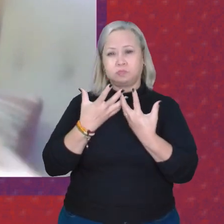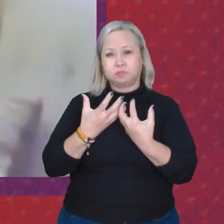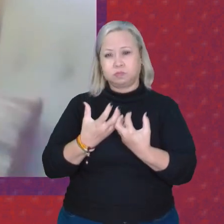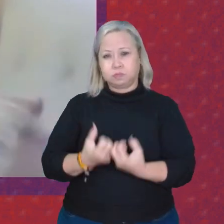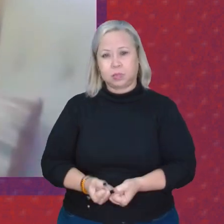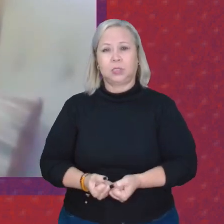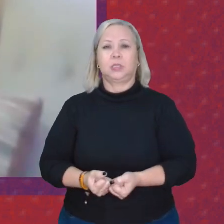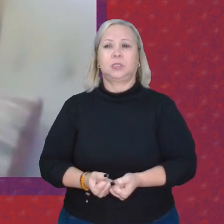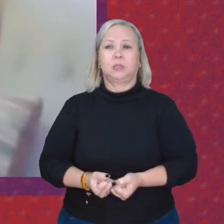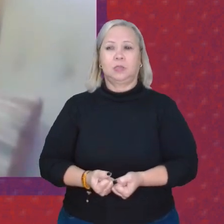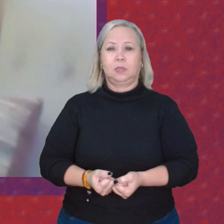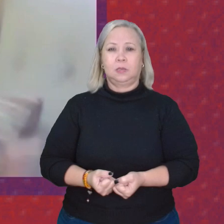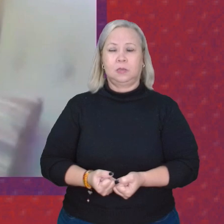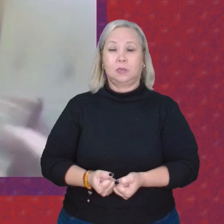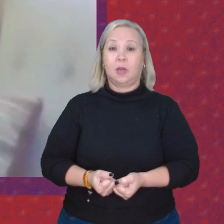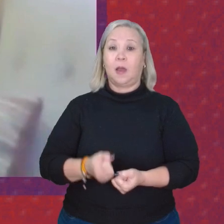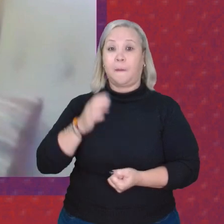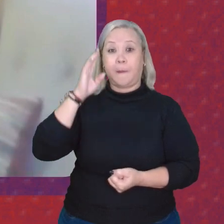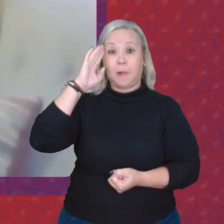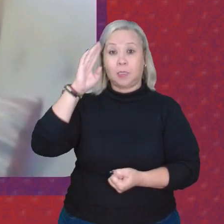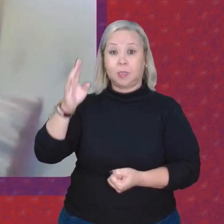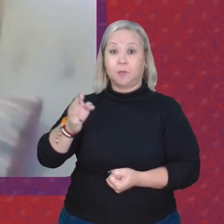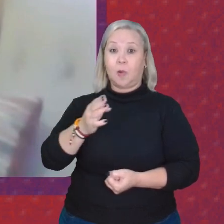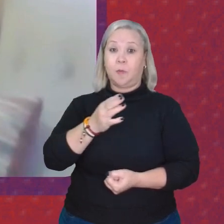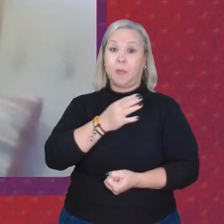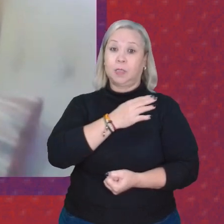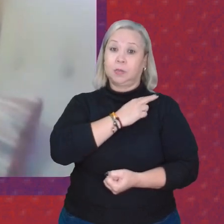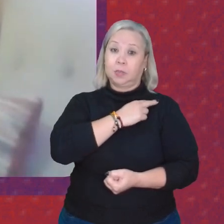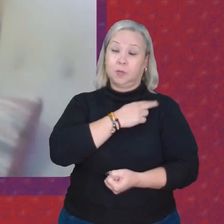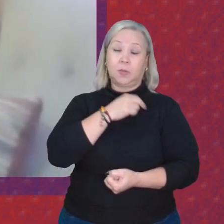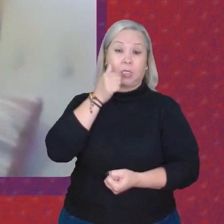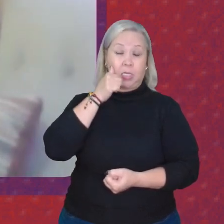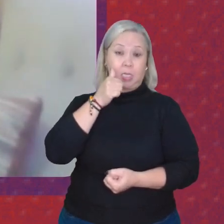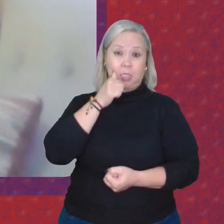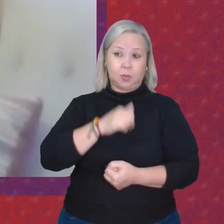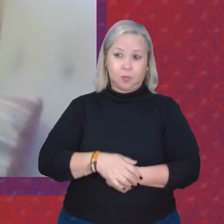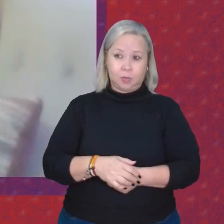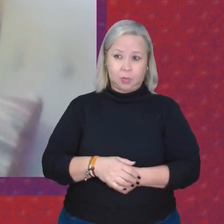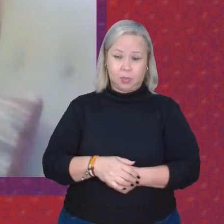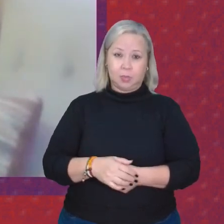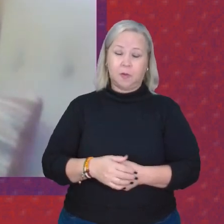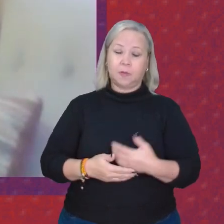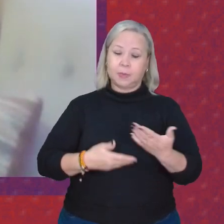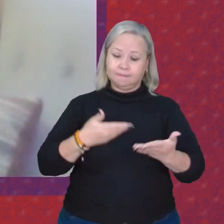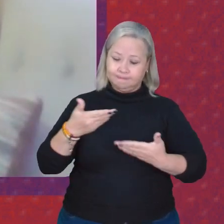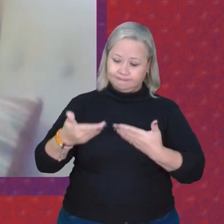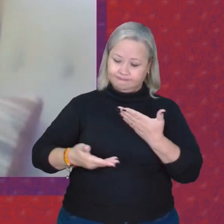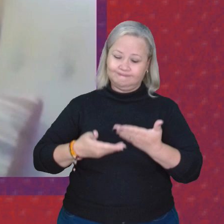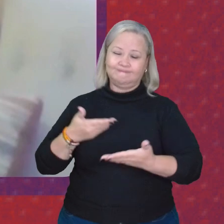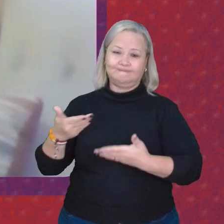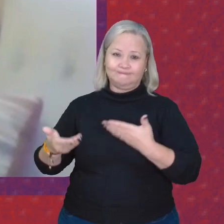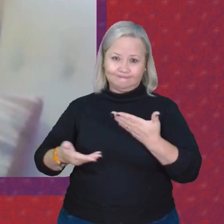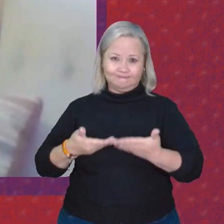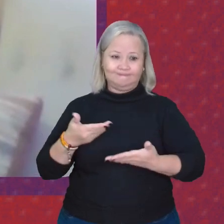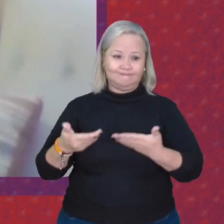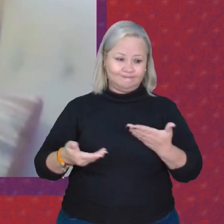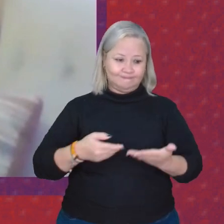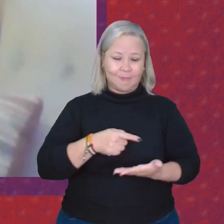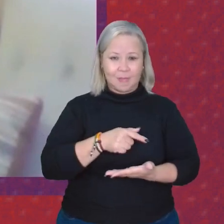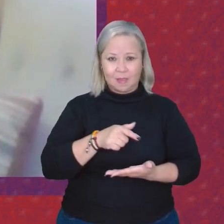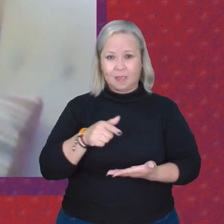sobremaneira as mulheres, porque vão ser as mulheres que vão ter que lidar com essa